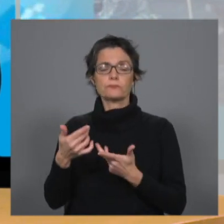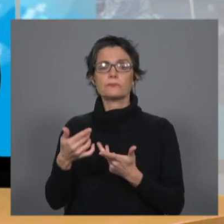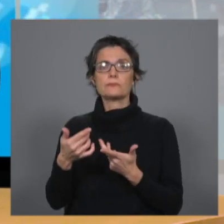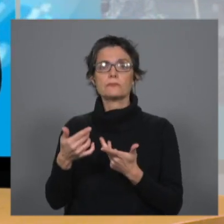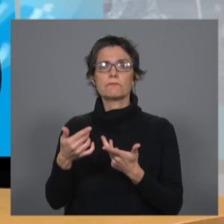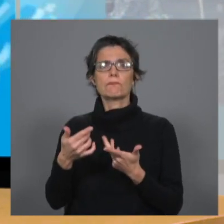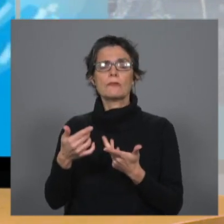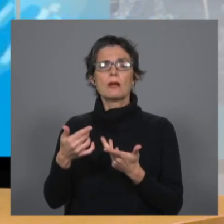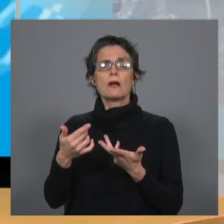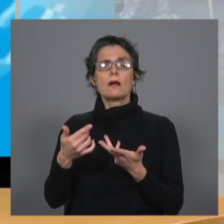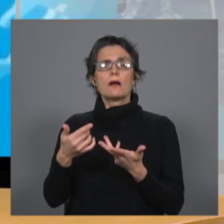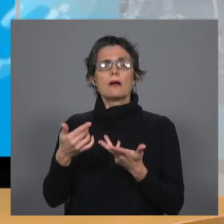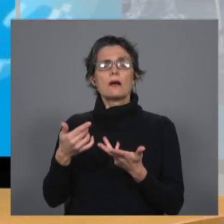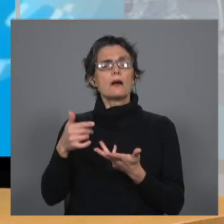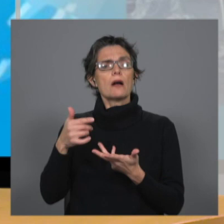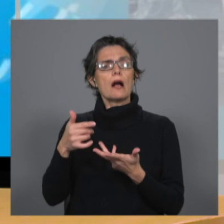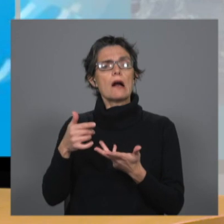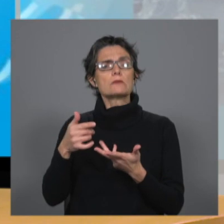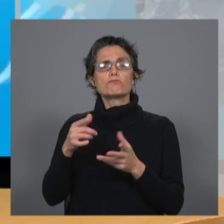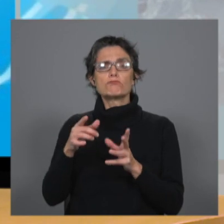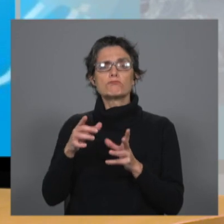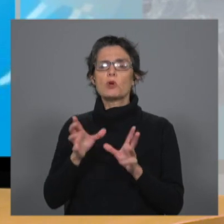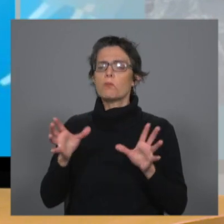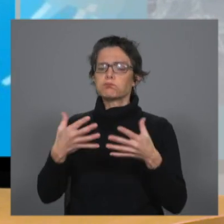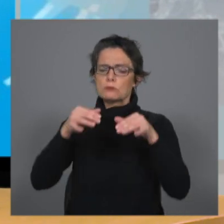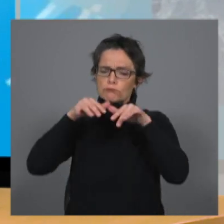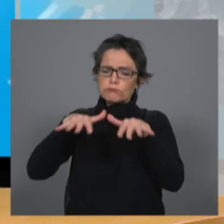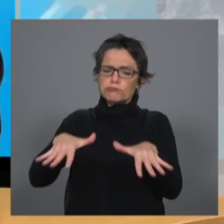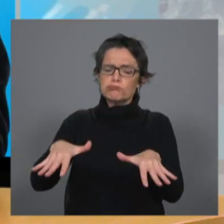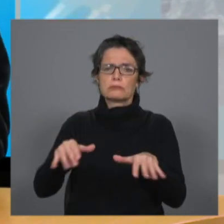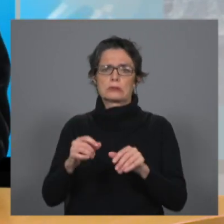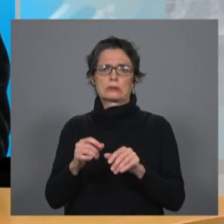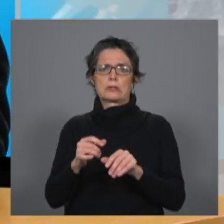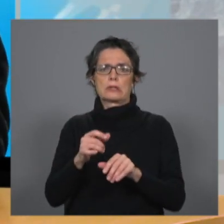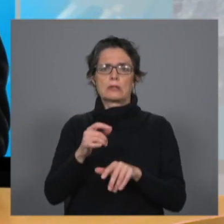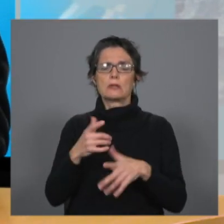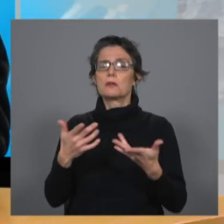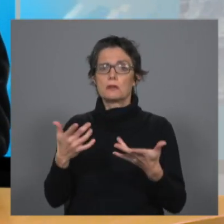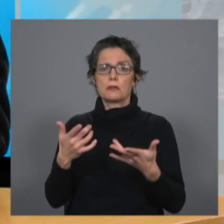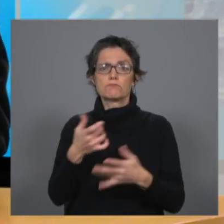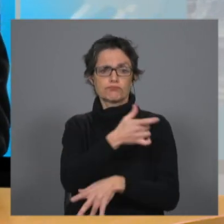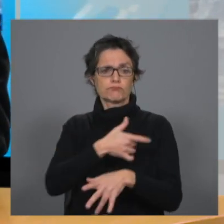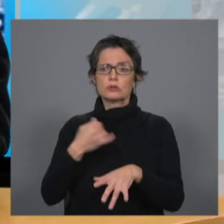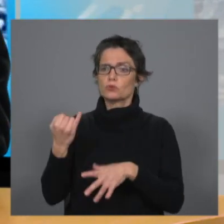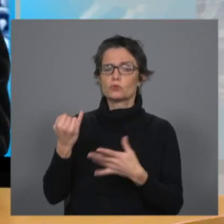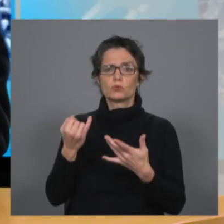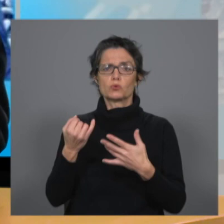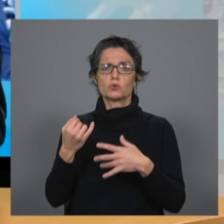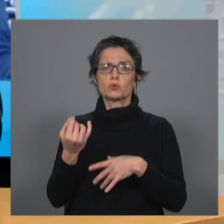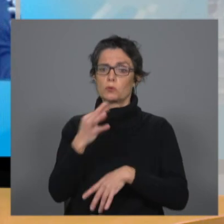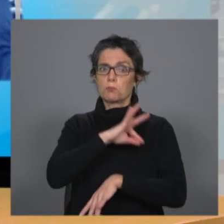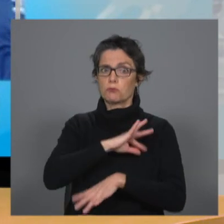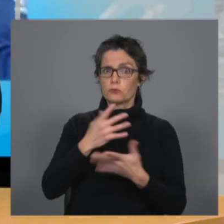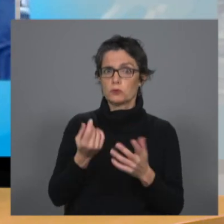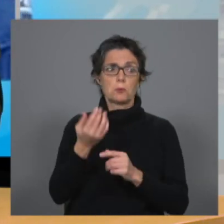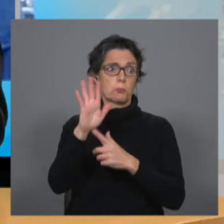uma preponderância de organismos e personalidades institucionais que entretanto foram criadas na União Europeia. Estou a falar, por exemplo, do